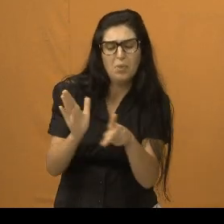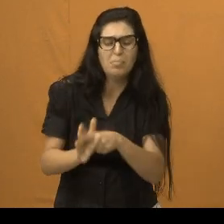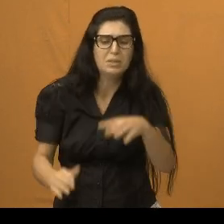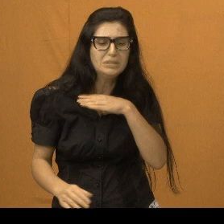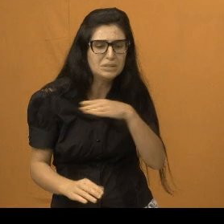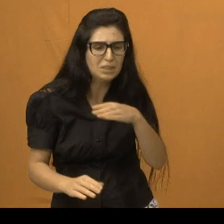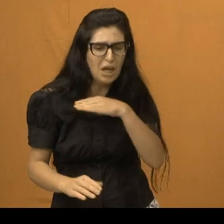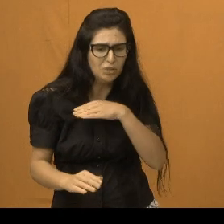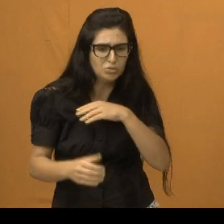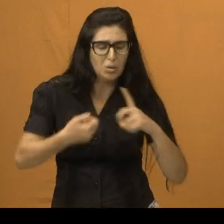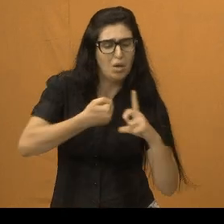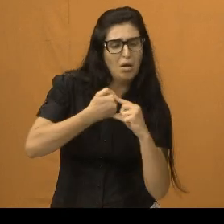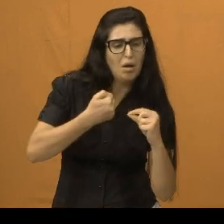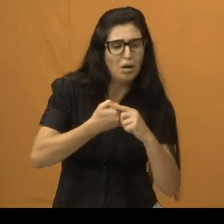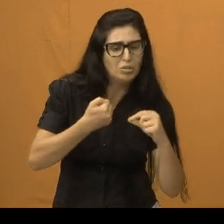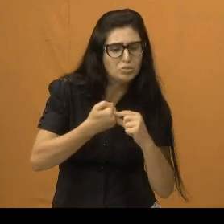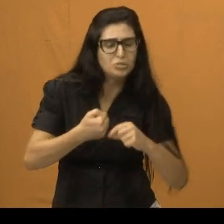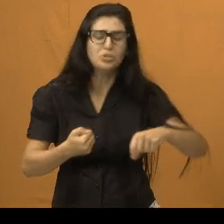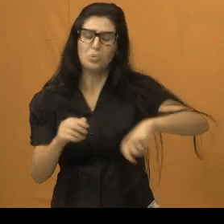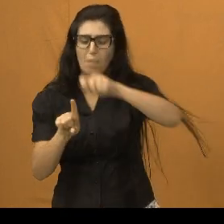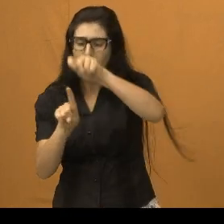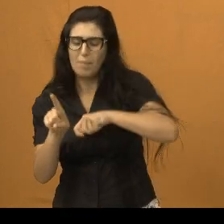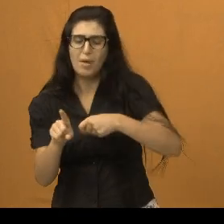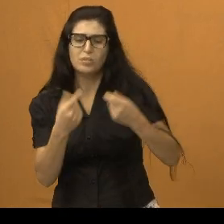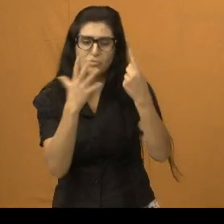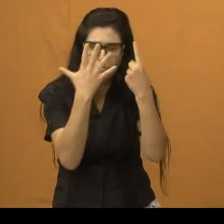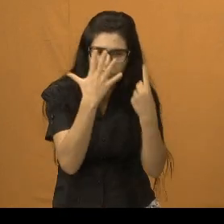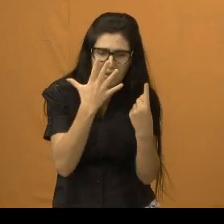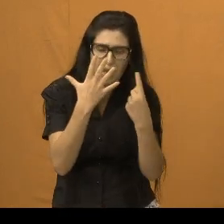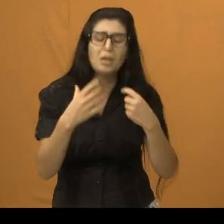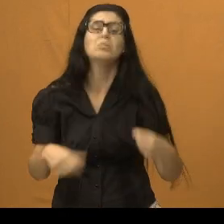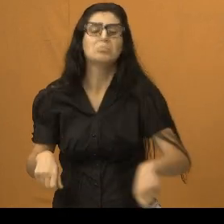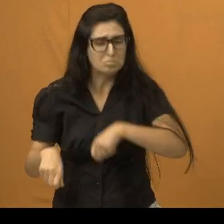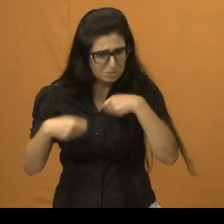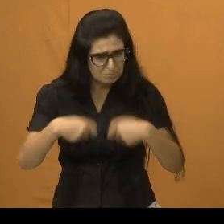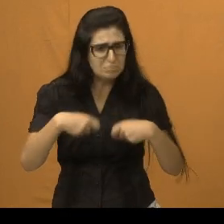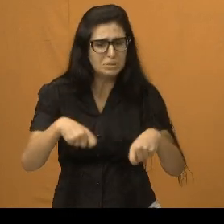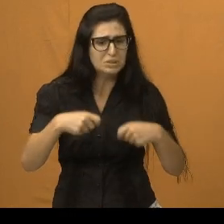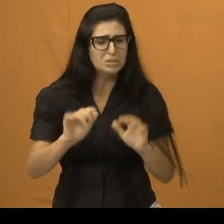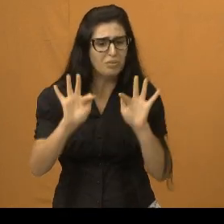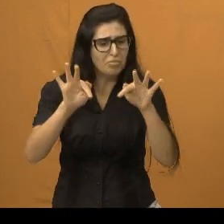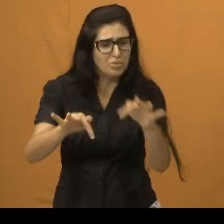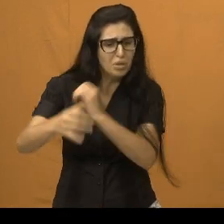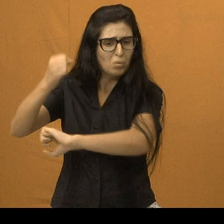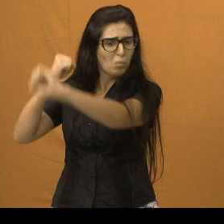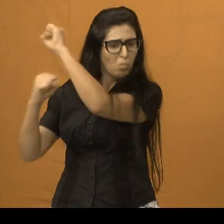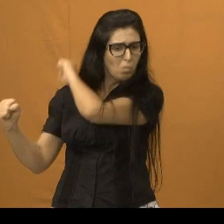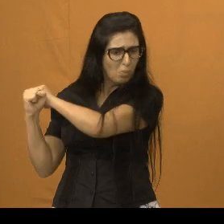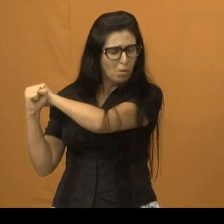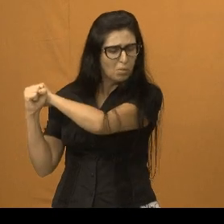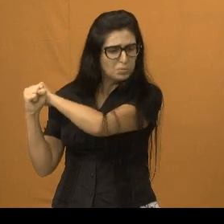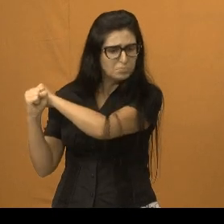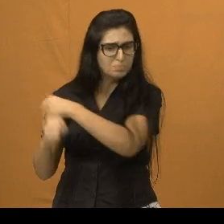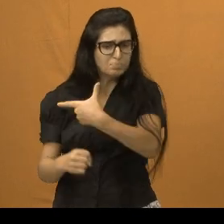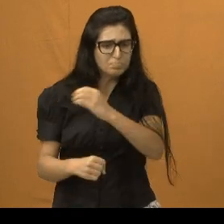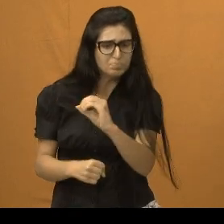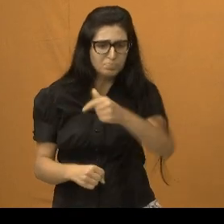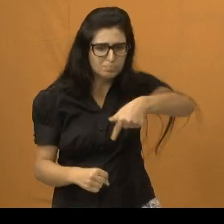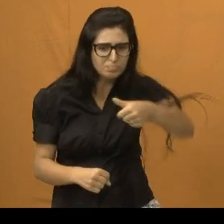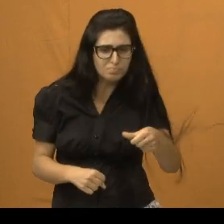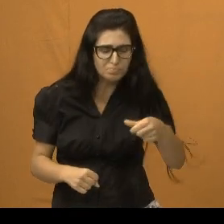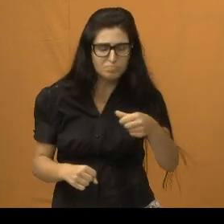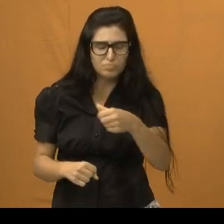nós estamos agora fazendo em fevereiro, que é nada mais um encerramento do ano anterior da execução. Vamos